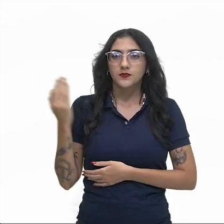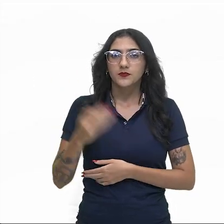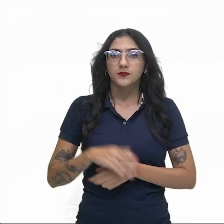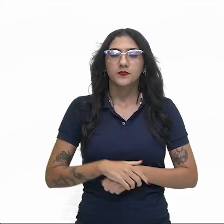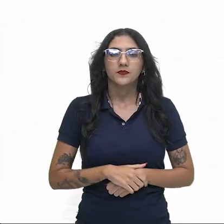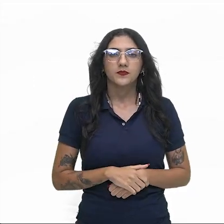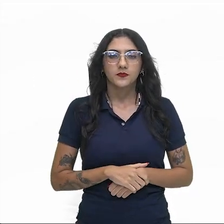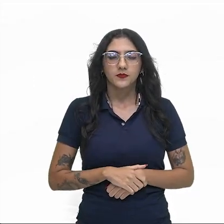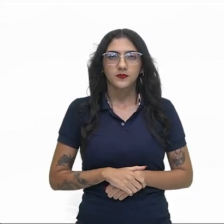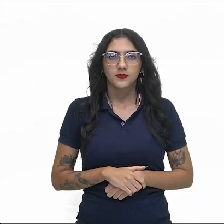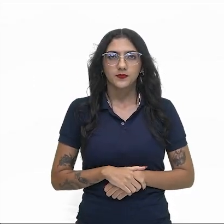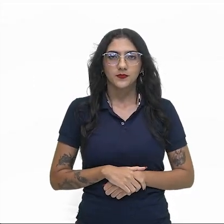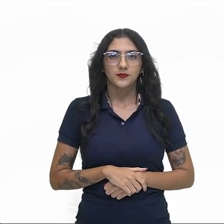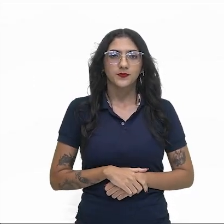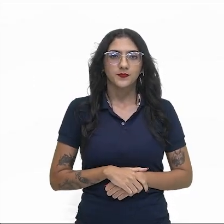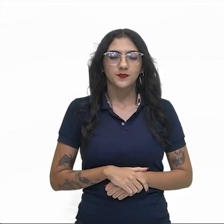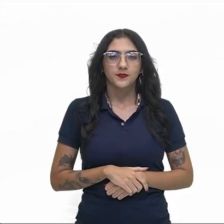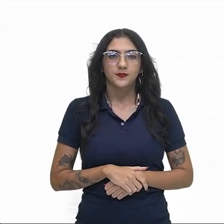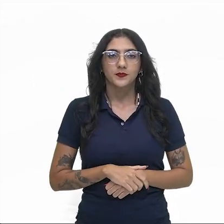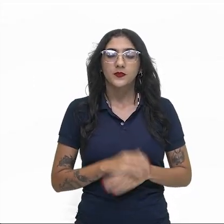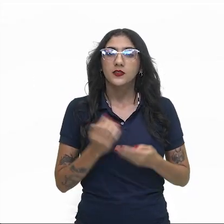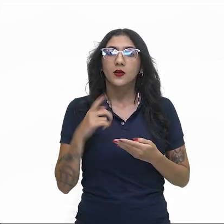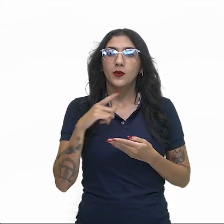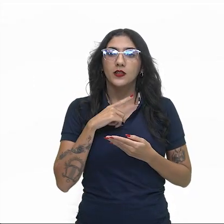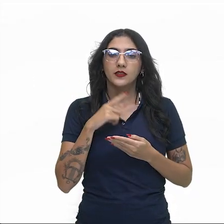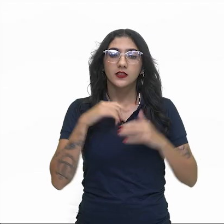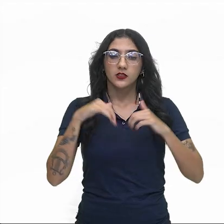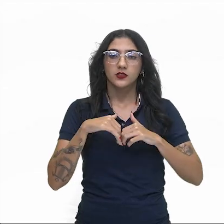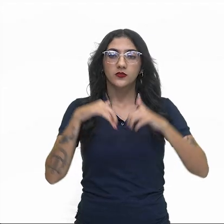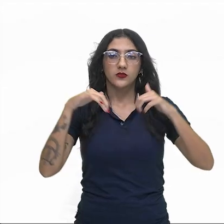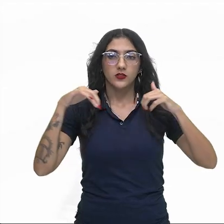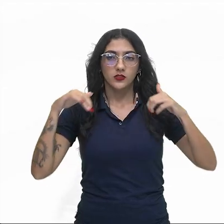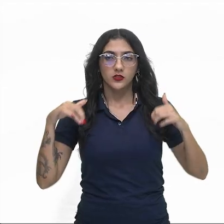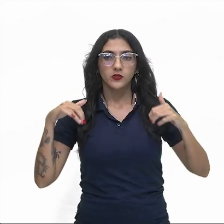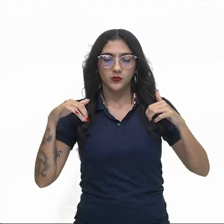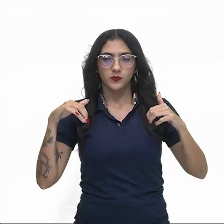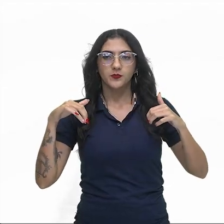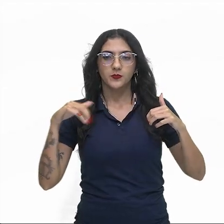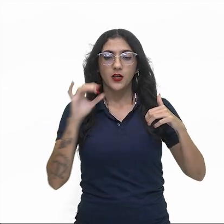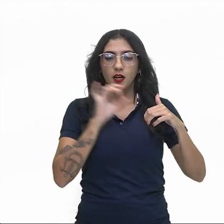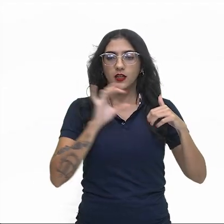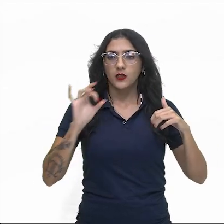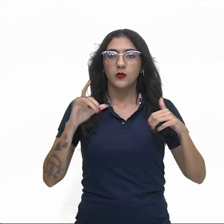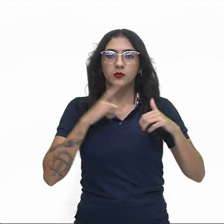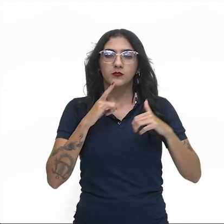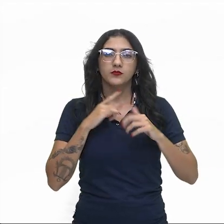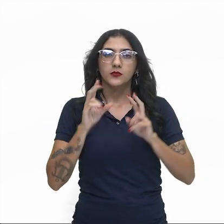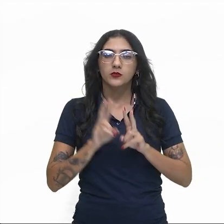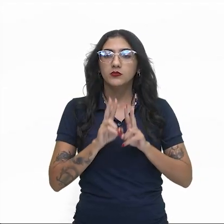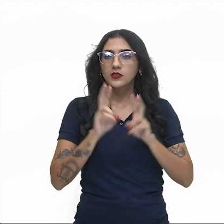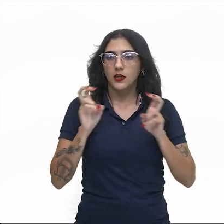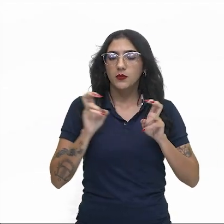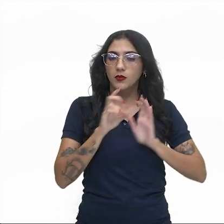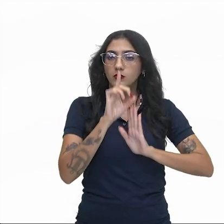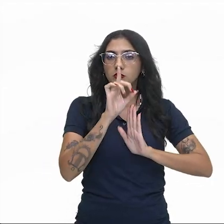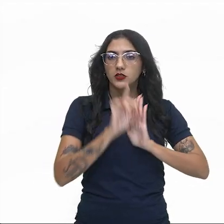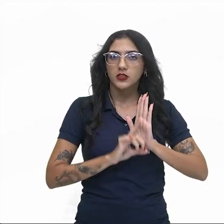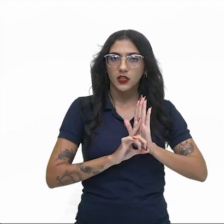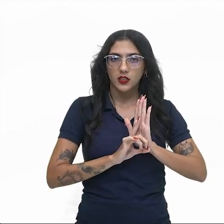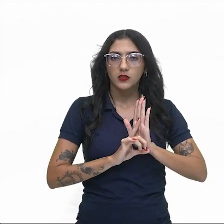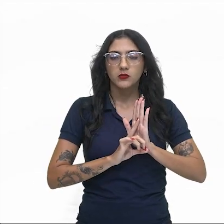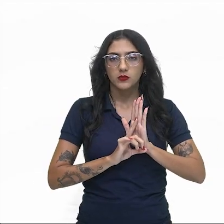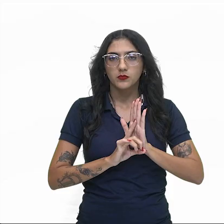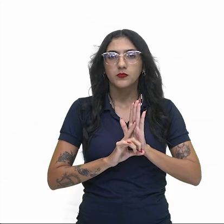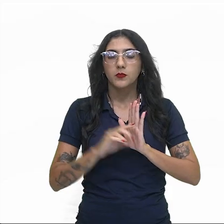rights. Ele está dividido em duas partes. Cada um trata de um direito ou um